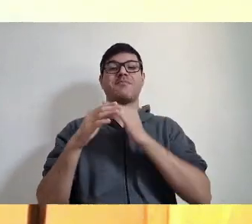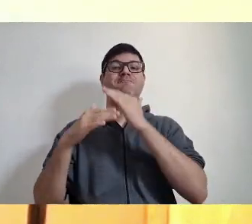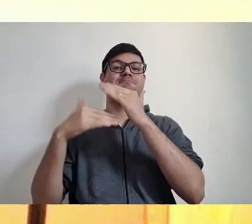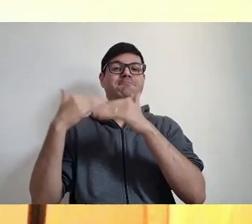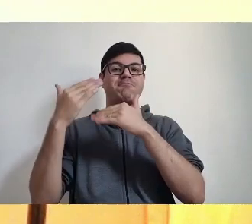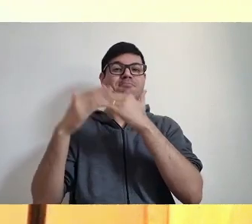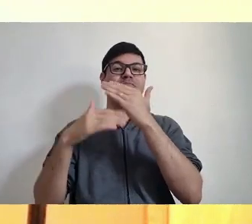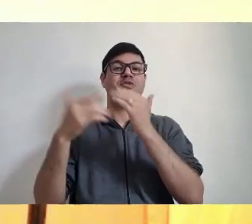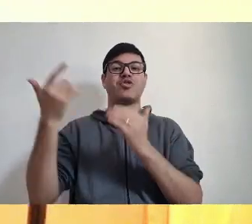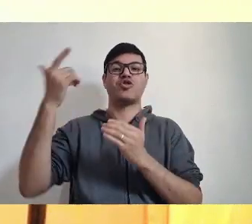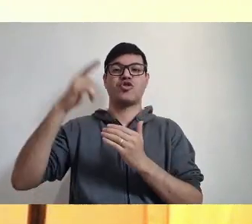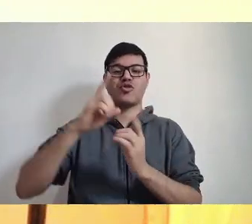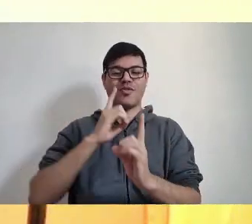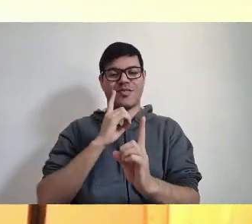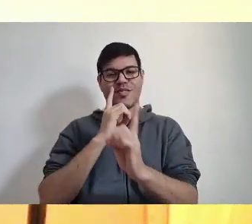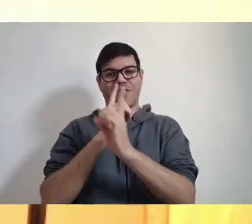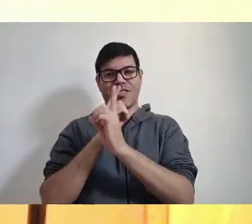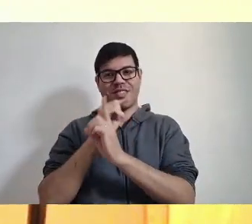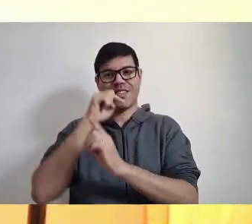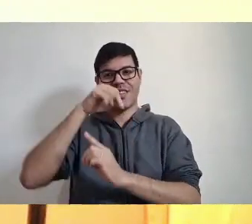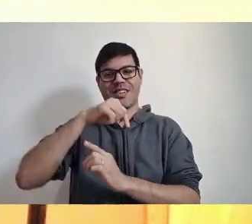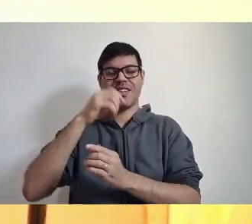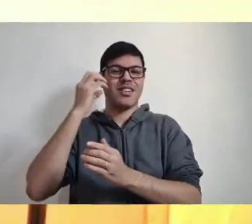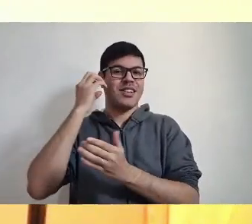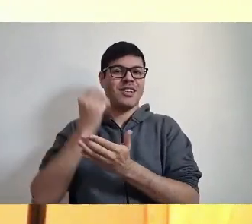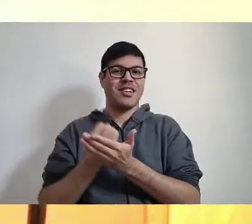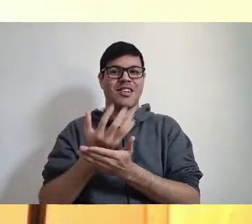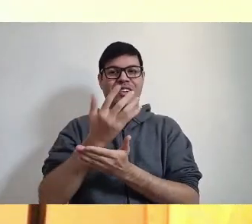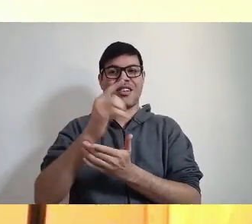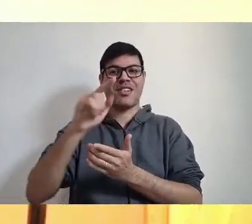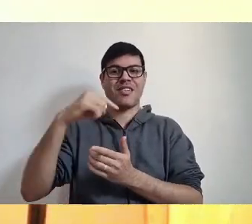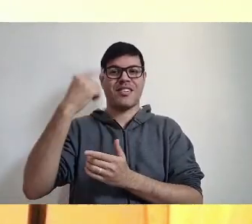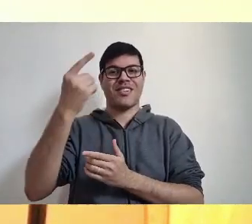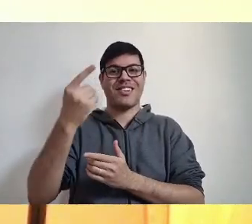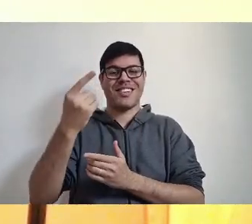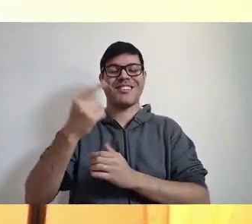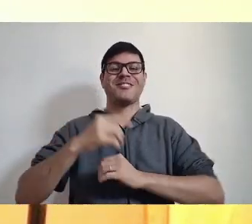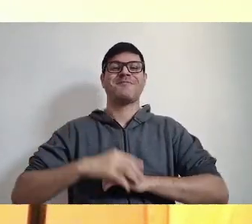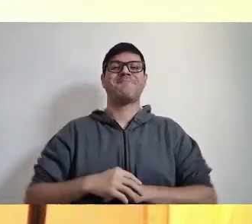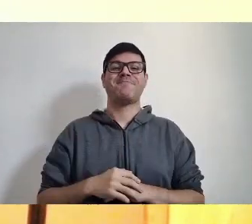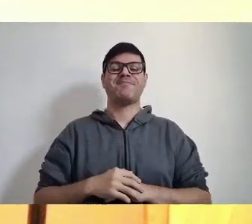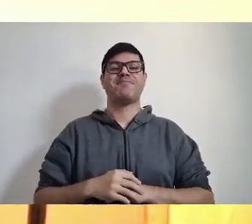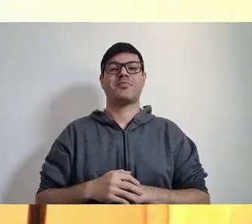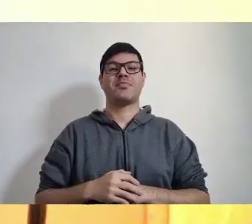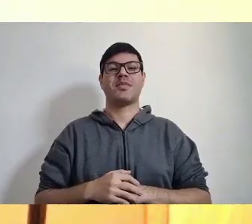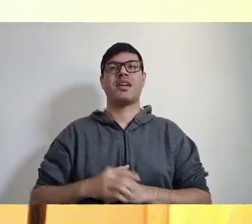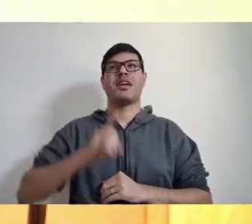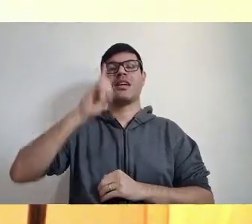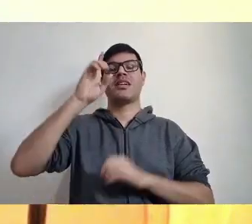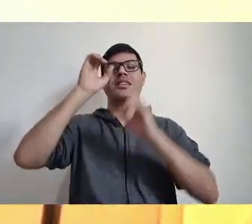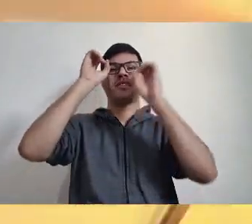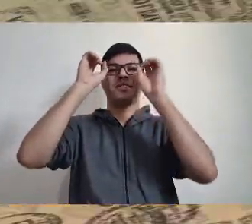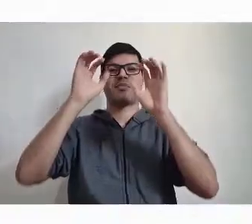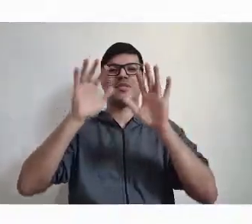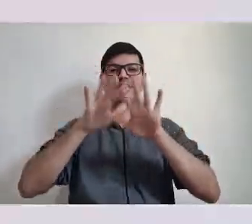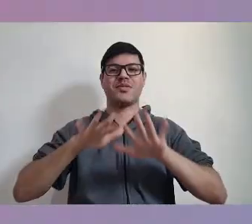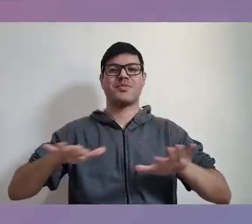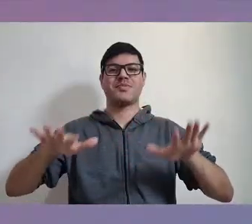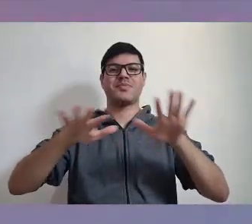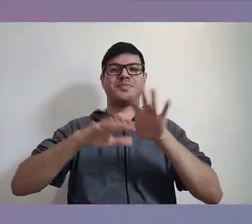ou vocês estarem conosco mais uma vez, no próximo podcast. Até uma próxima, então, e que Deus nos abençoe.